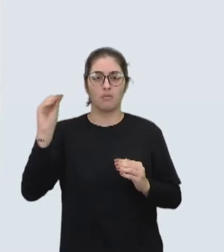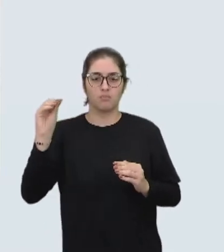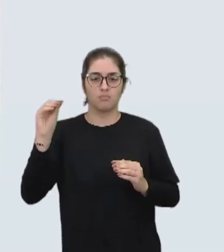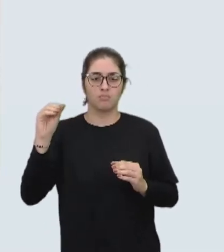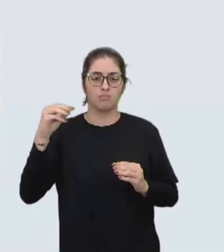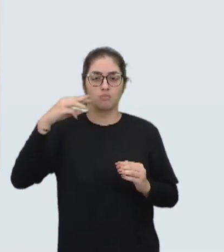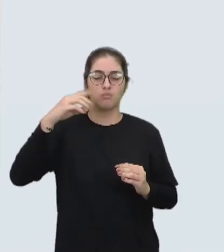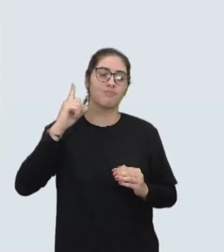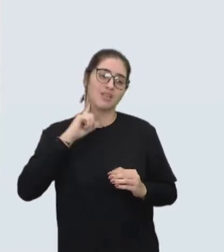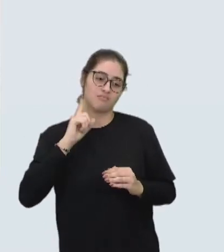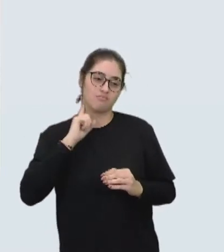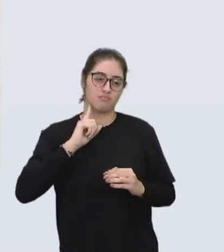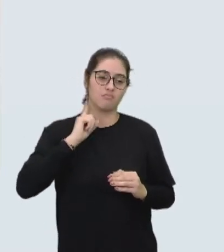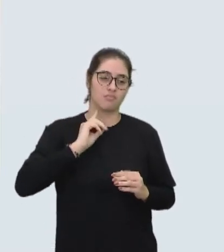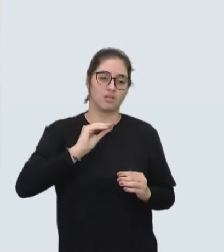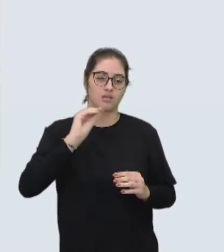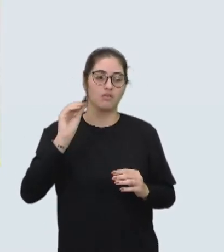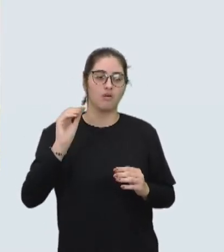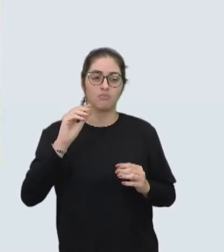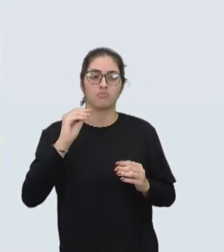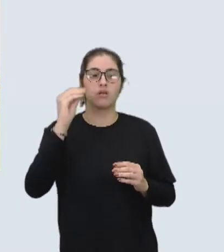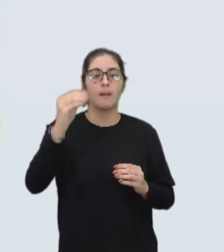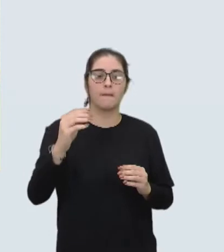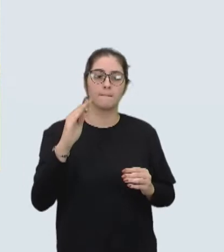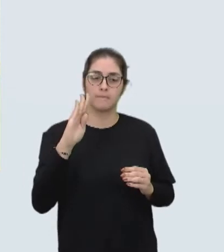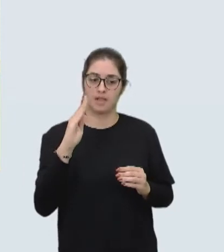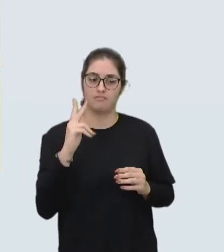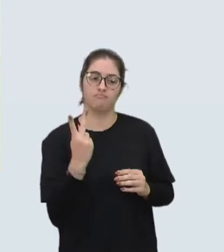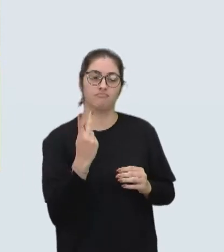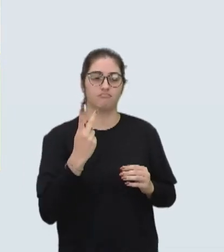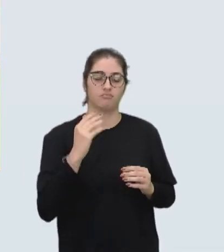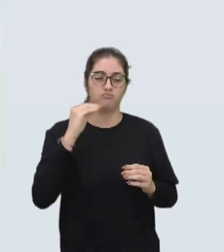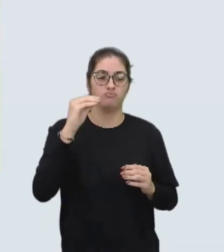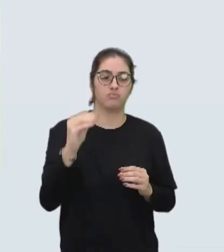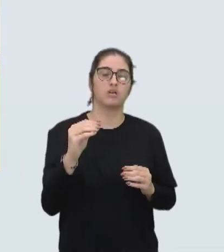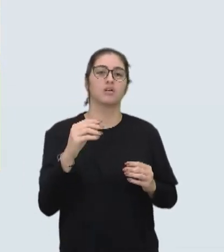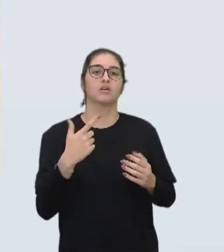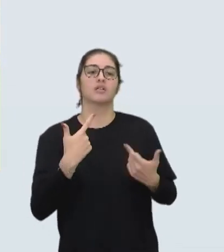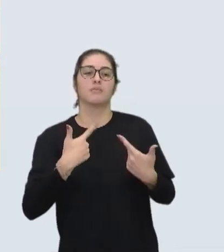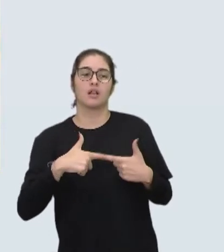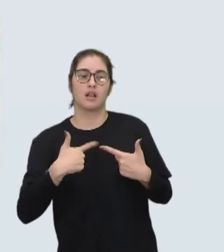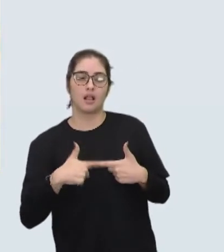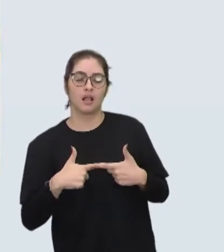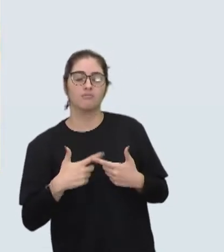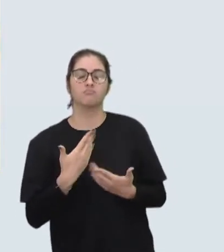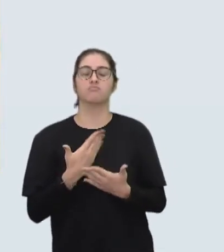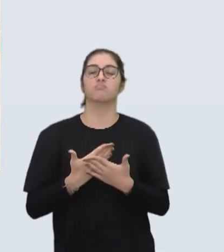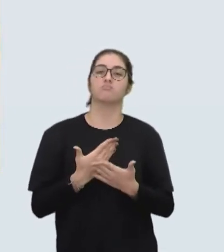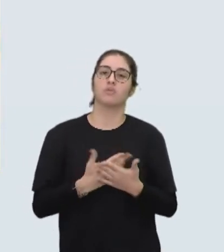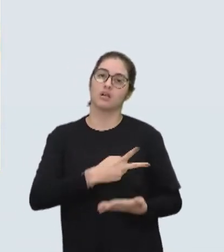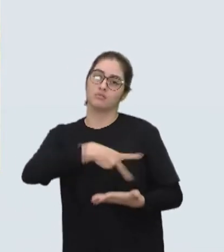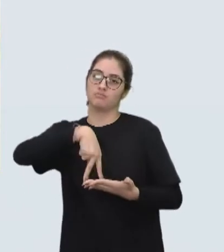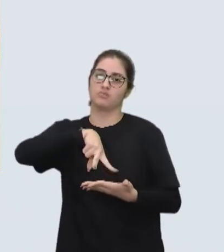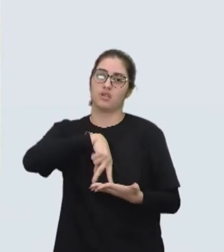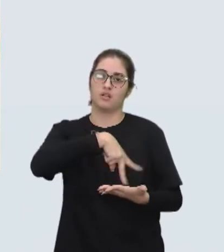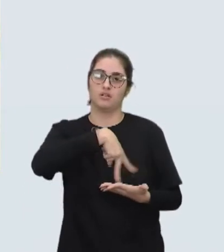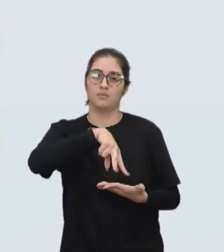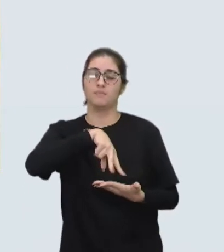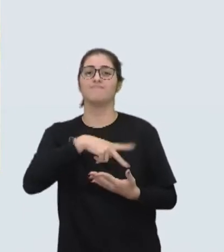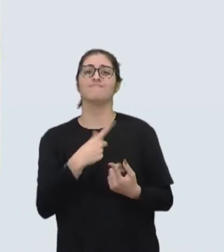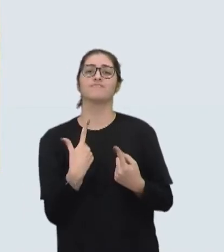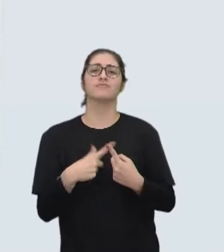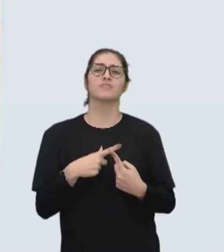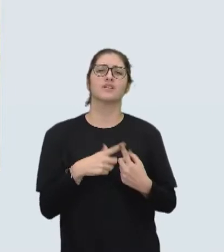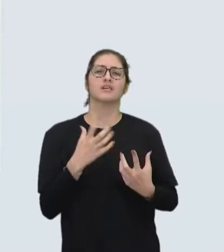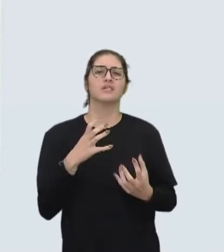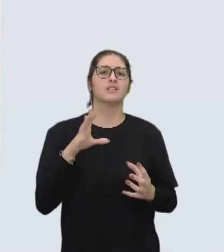Minas Gerais, fui para Belo Horizonte para estudar dança e trabalhar. Ou seja, chegou um momento que você tinha que resgatar